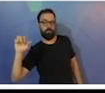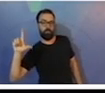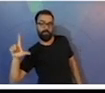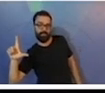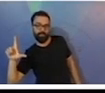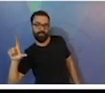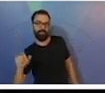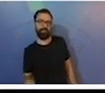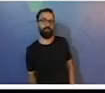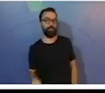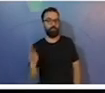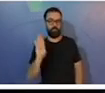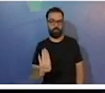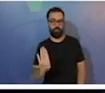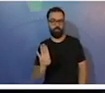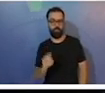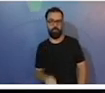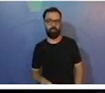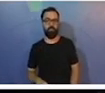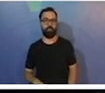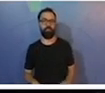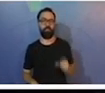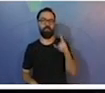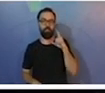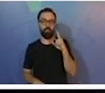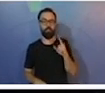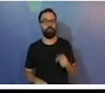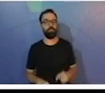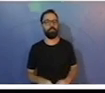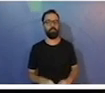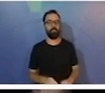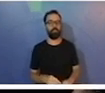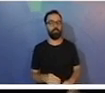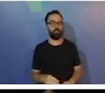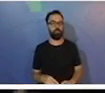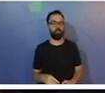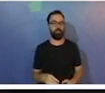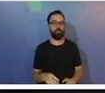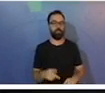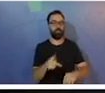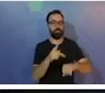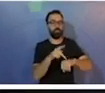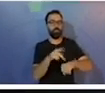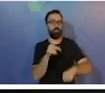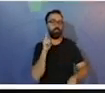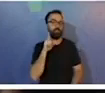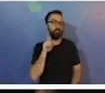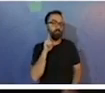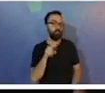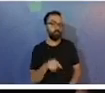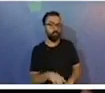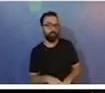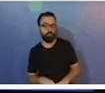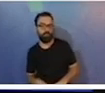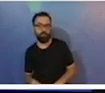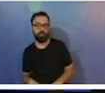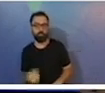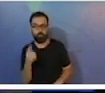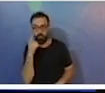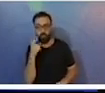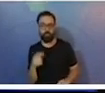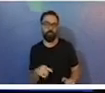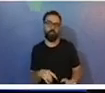A. Letra B. E os Estados Unidos? Professora mostrou para vocês. Vamos voltar lá no